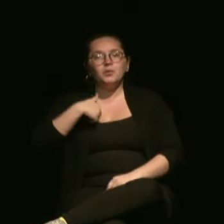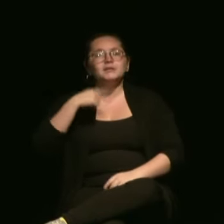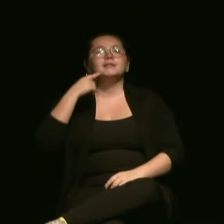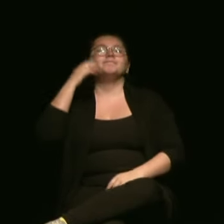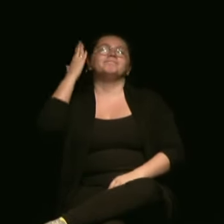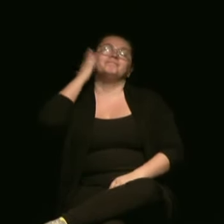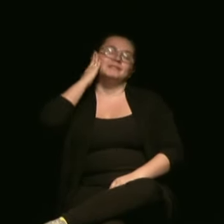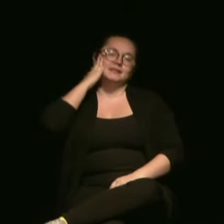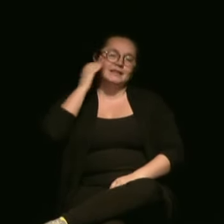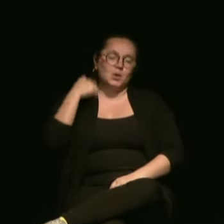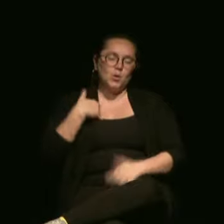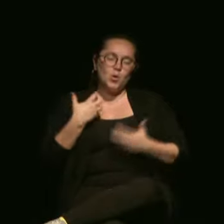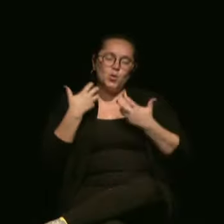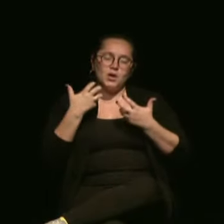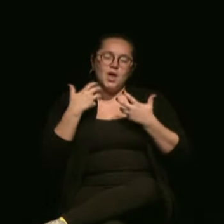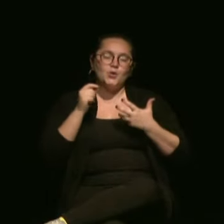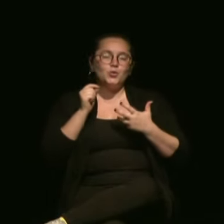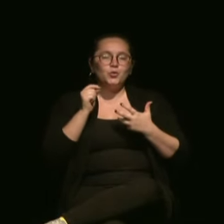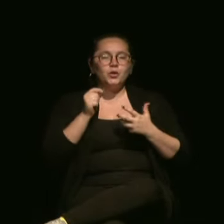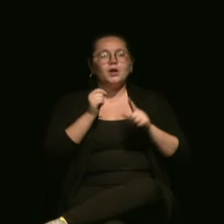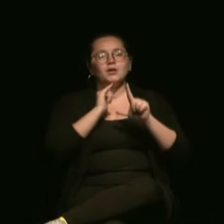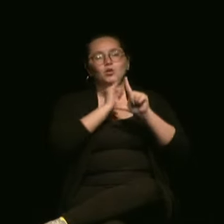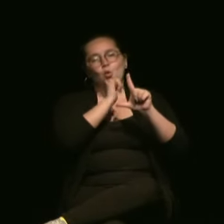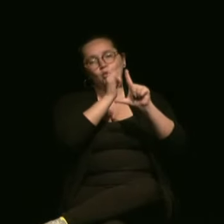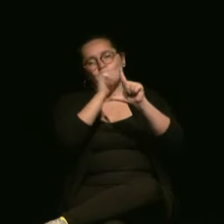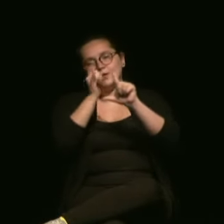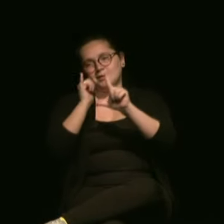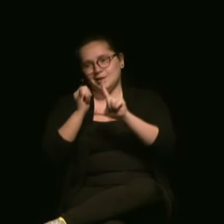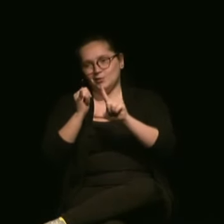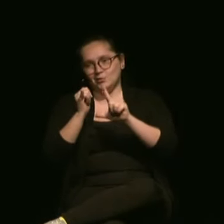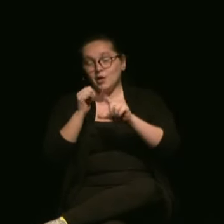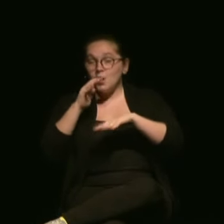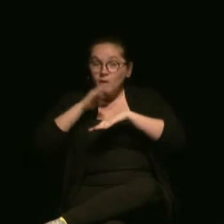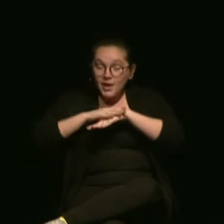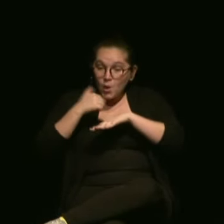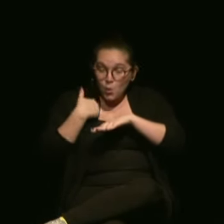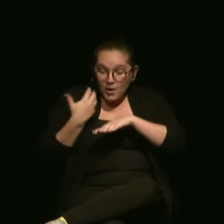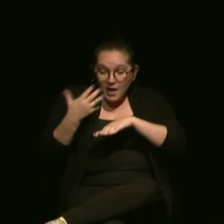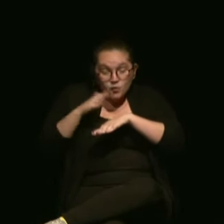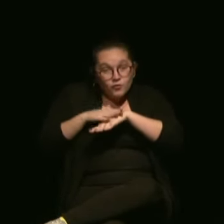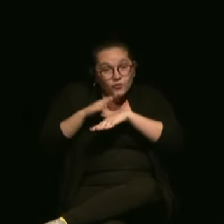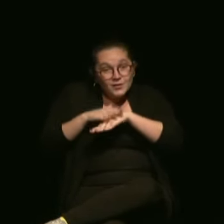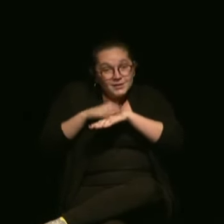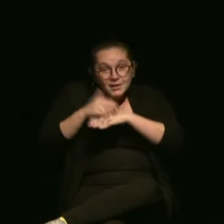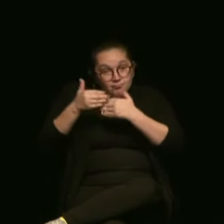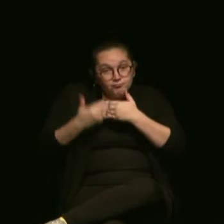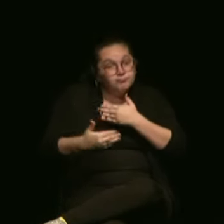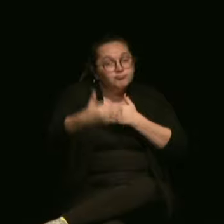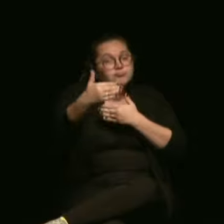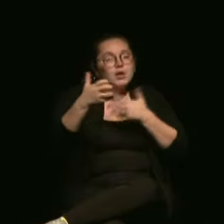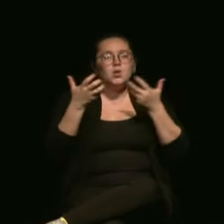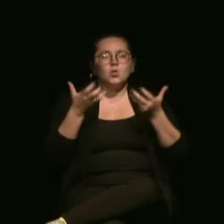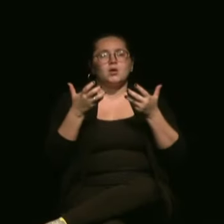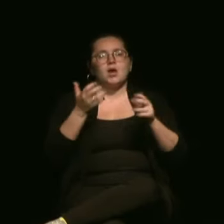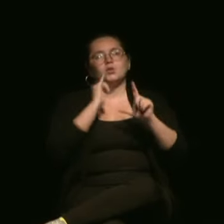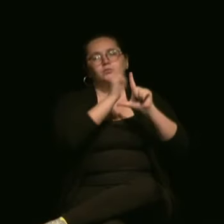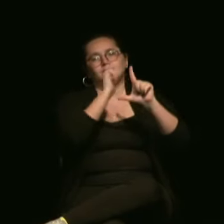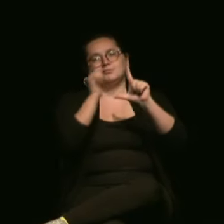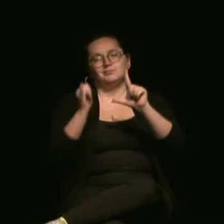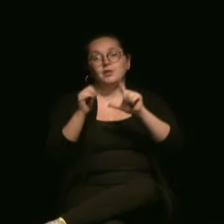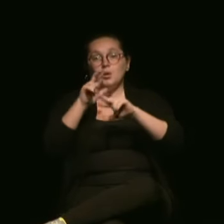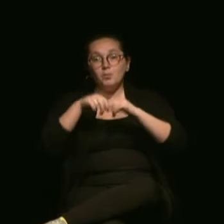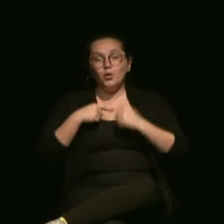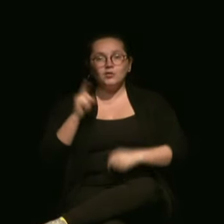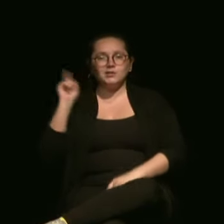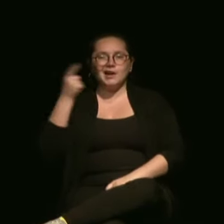documentarista. Ele disse, é isso que eu quero fazer daqui para frente, por causa dessa sequência de